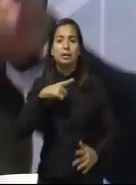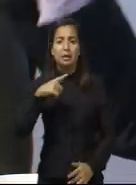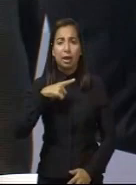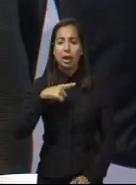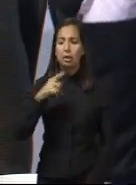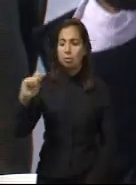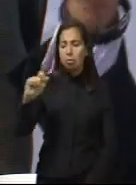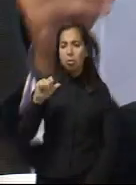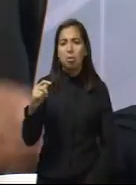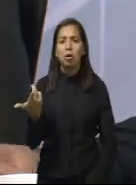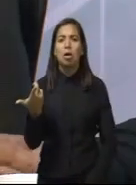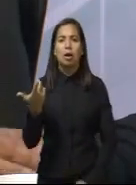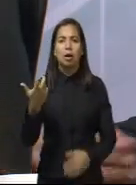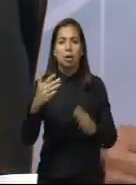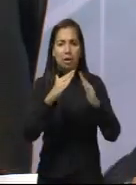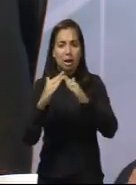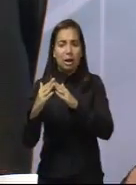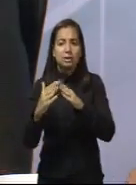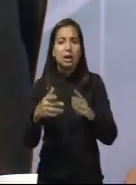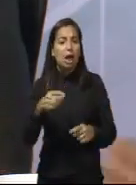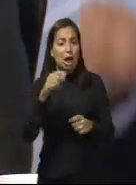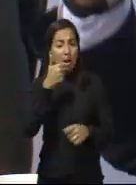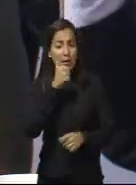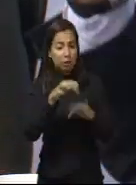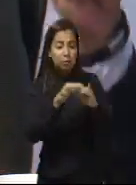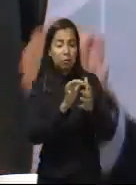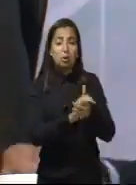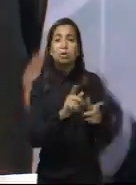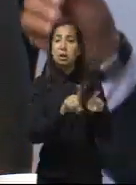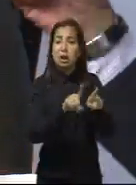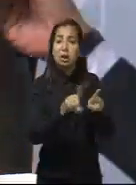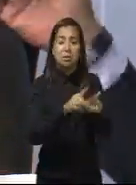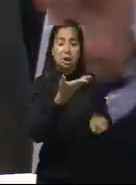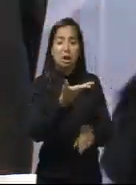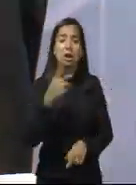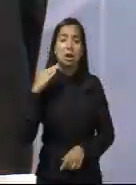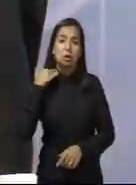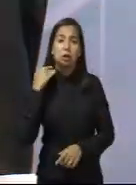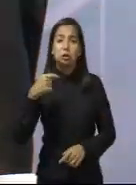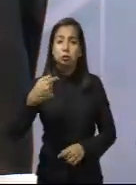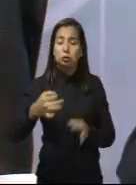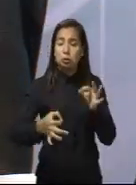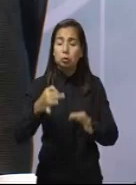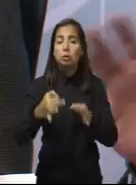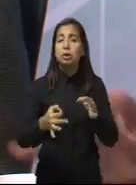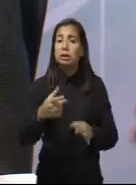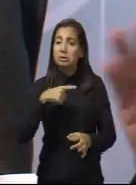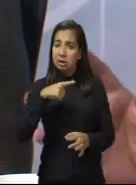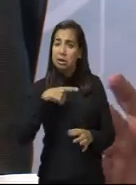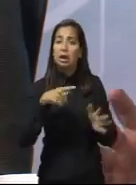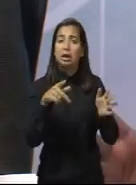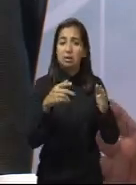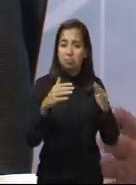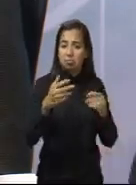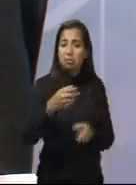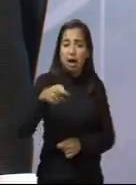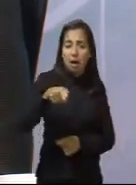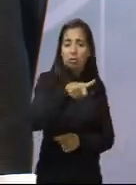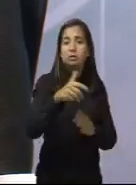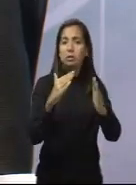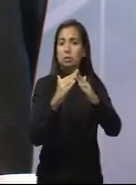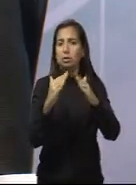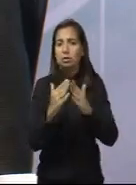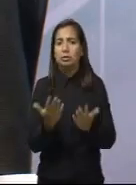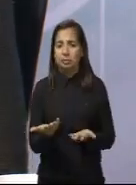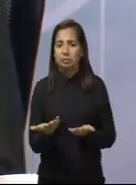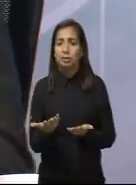moradia, minha mulher também recebe, que é juíza, e nós achamos isso justo, apesar de eu ter um imóvel aqui e tal, não sei o quê. Certo? O